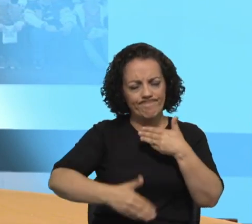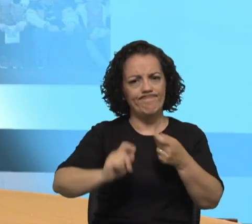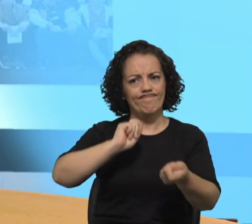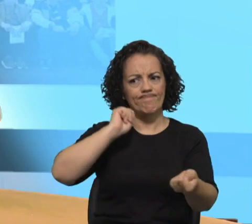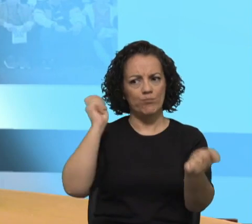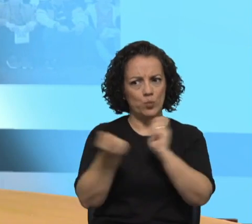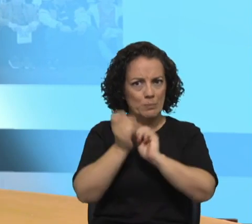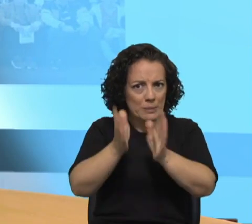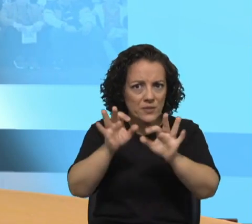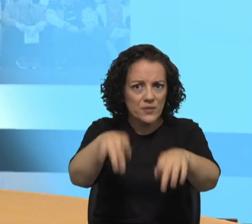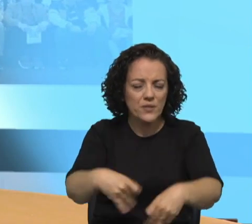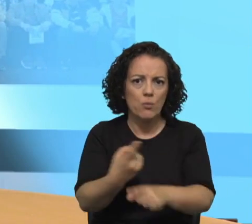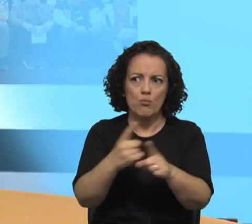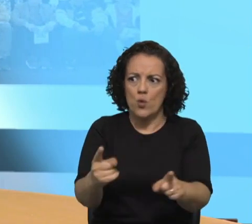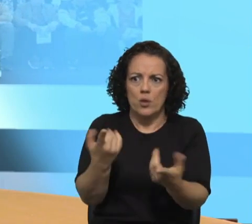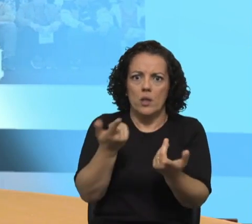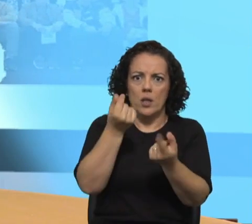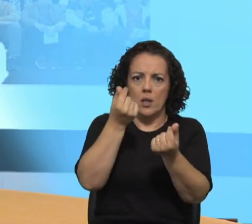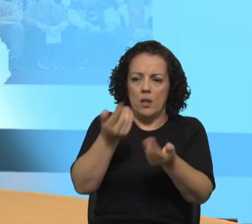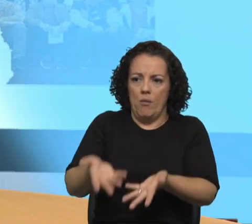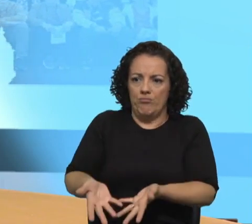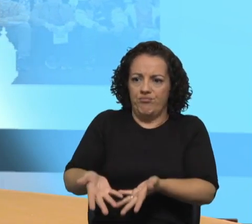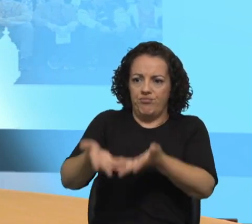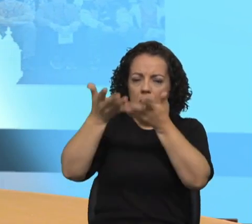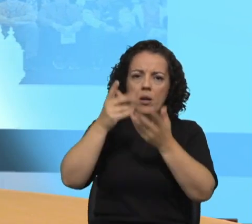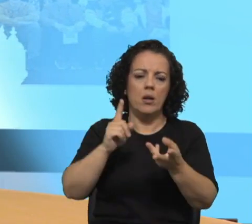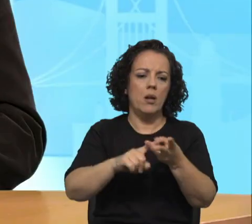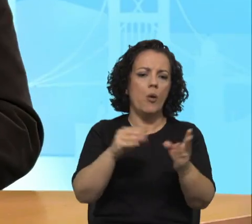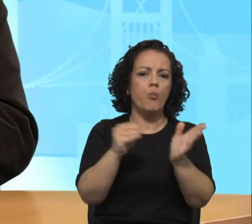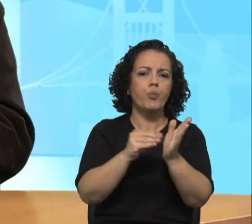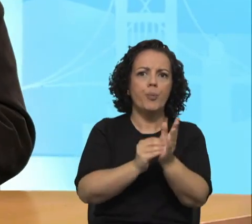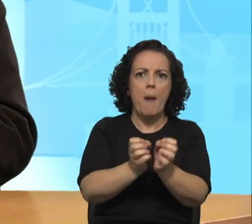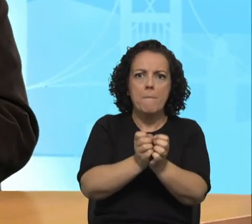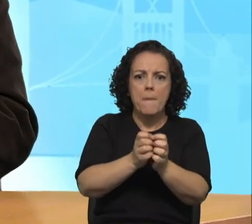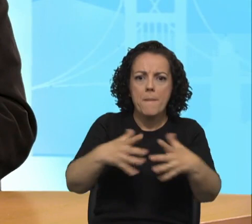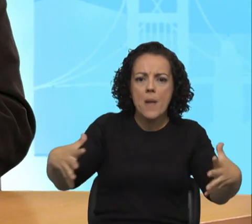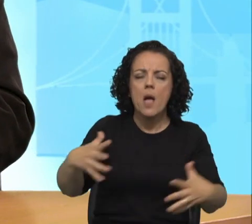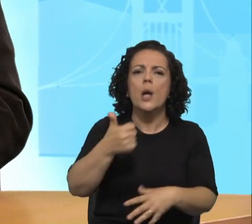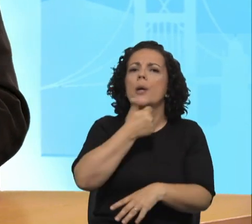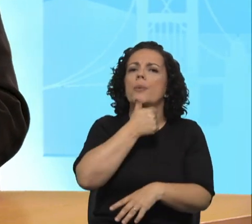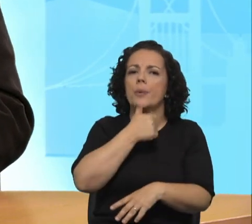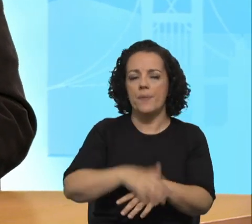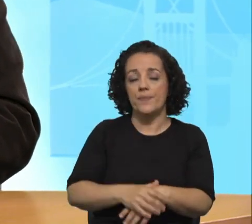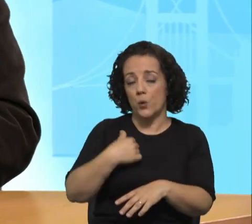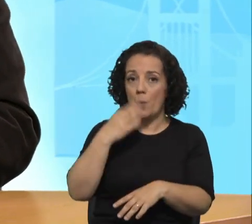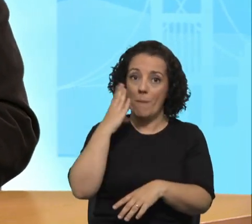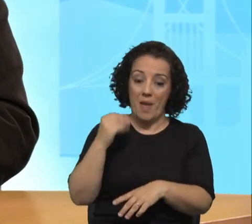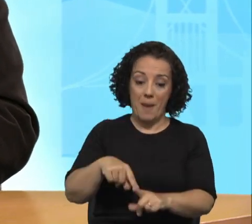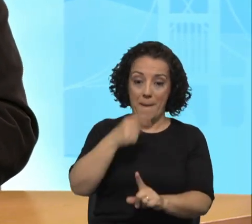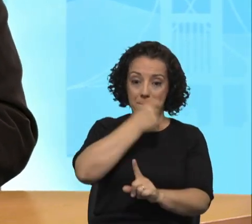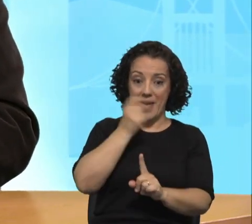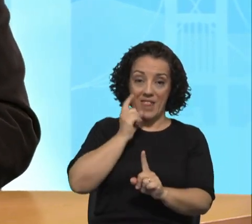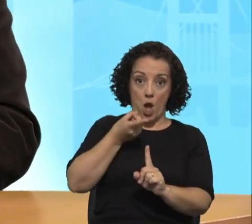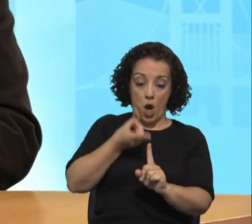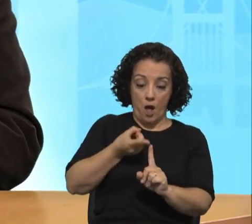alguma forma, seja pela escalada de preços, seja pelo aumento da pobreza. Eu diria que deste 9 de maio para o próximo 9 de maio, estes